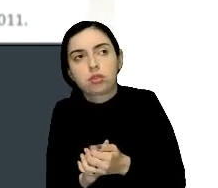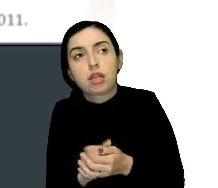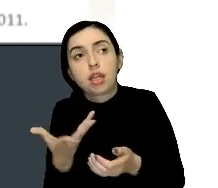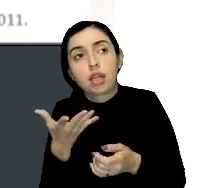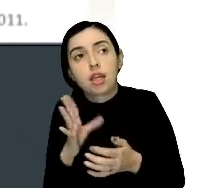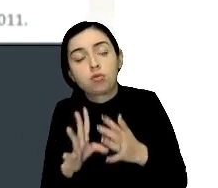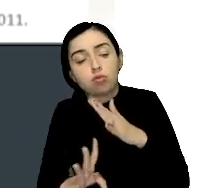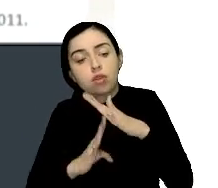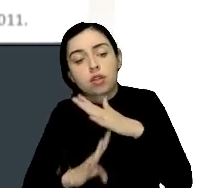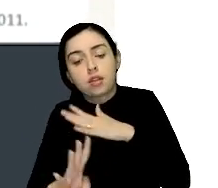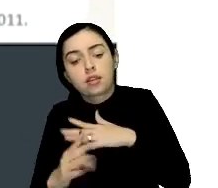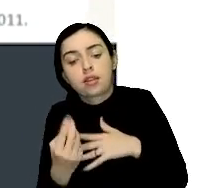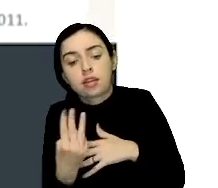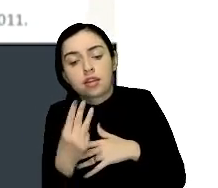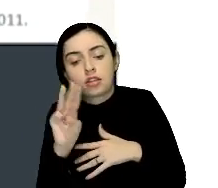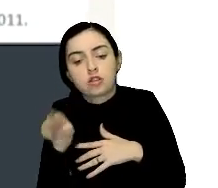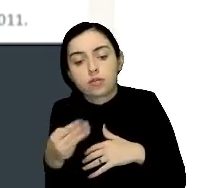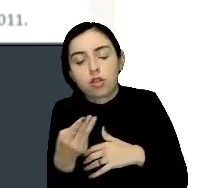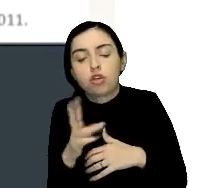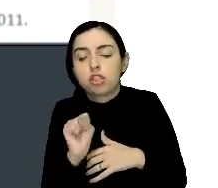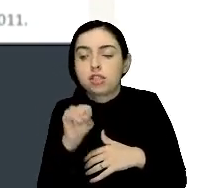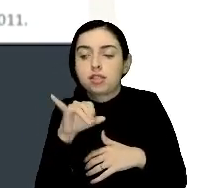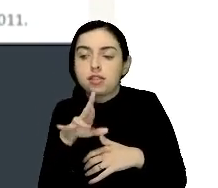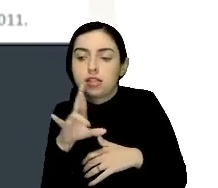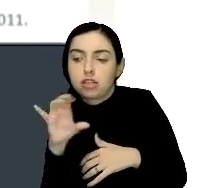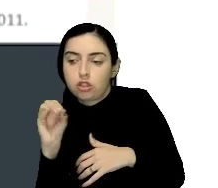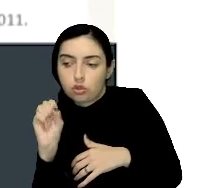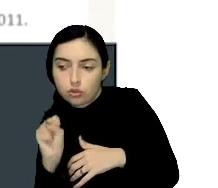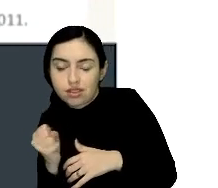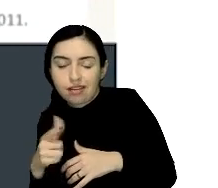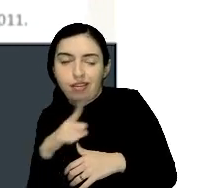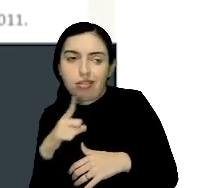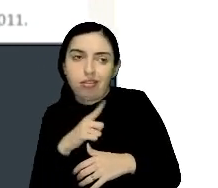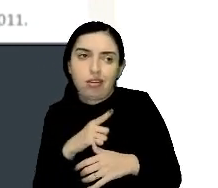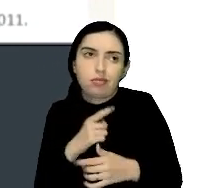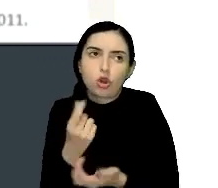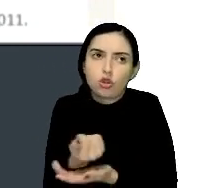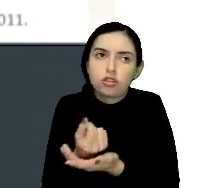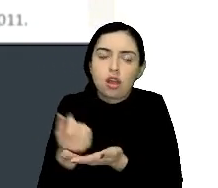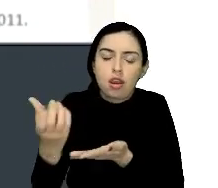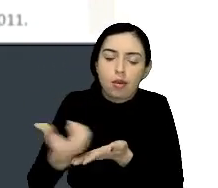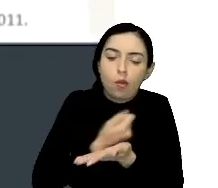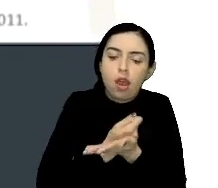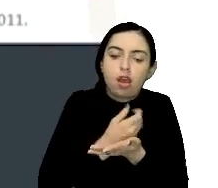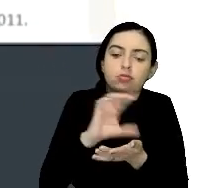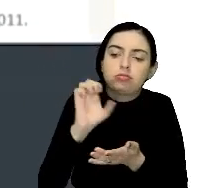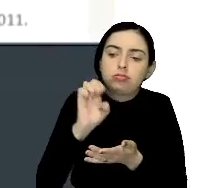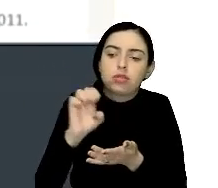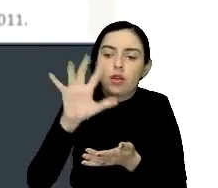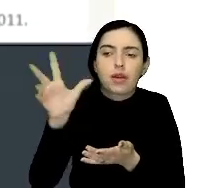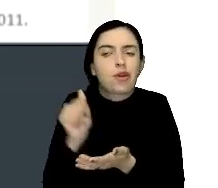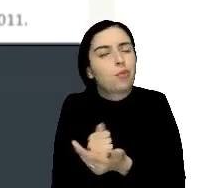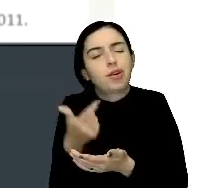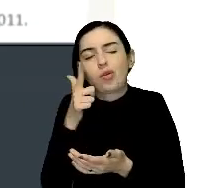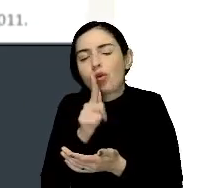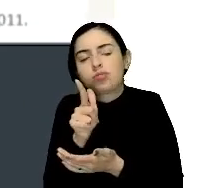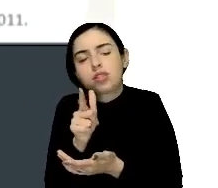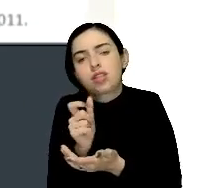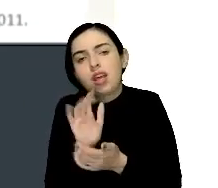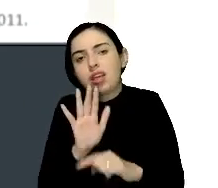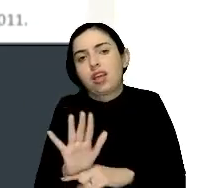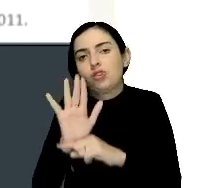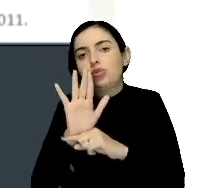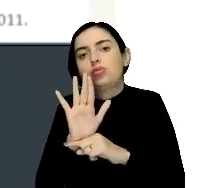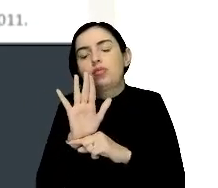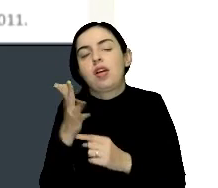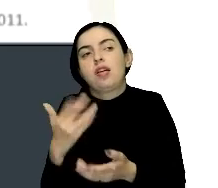3 milhões de sírios que ela tem no seu território para a Síria, porque o dinheiro que ela recebeu da Europa já não está dando mais para fazer essa